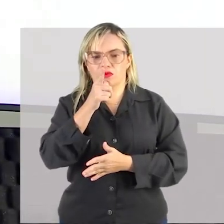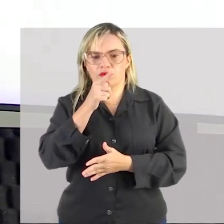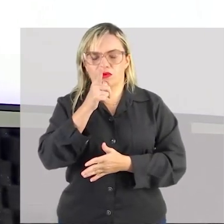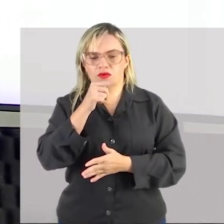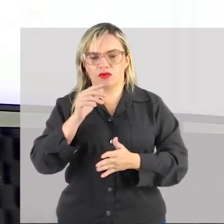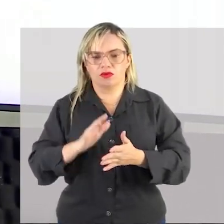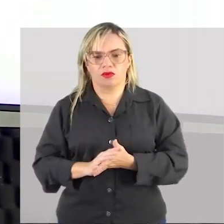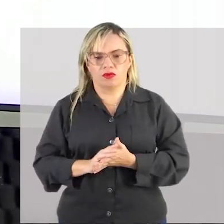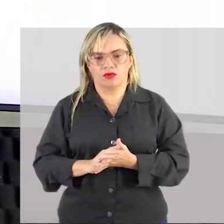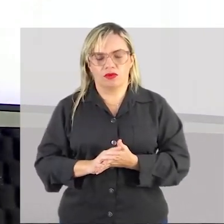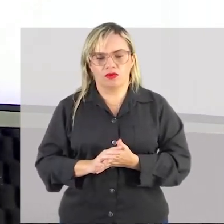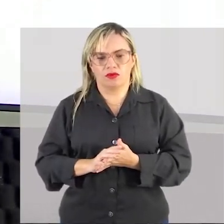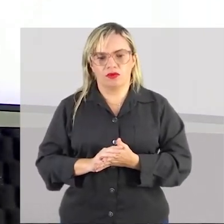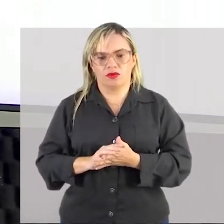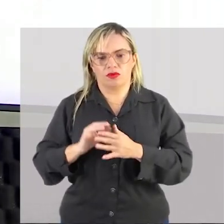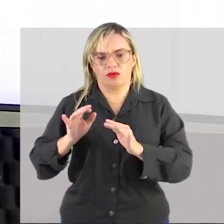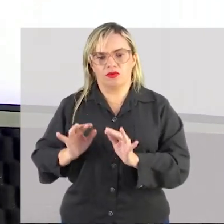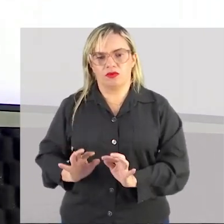líquido,